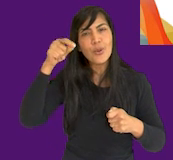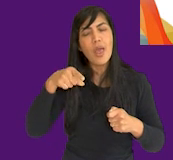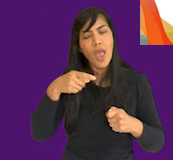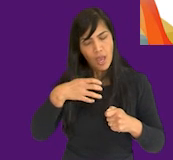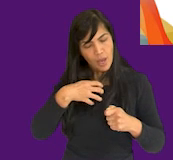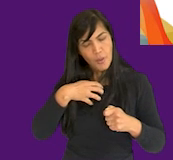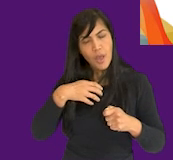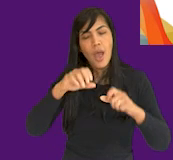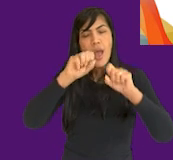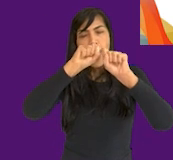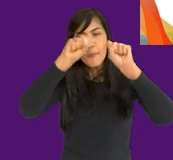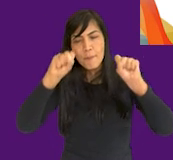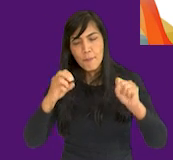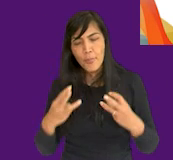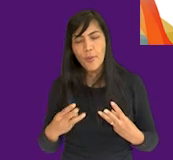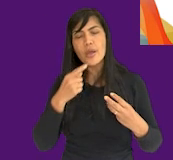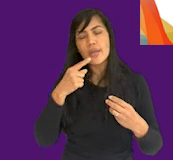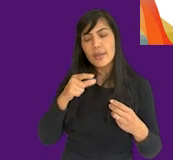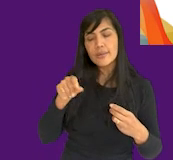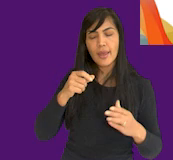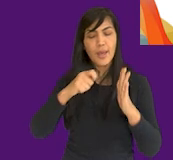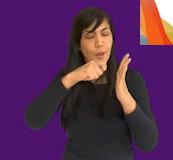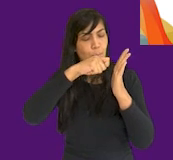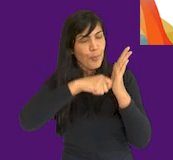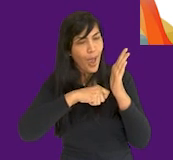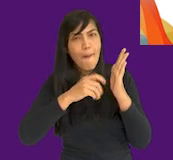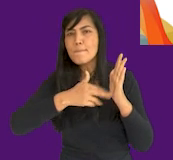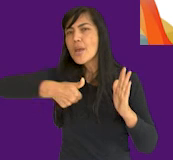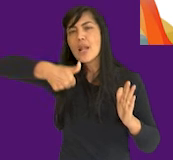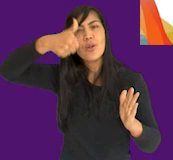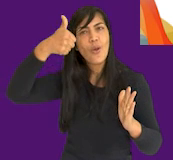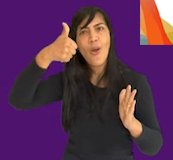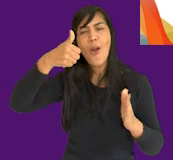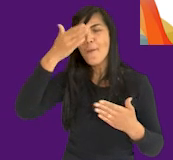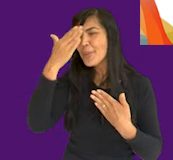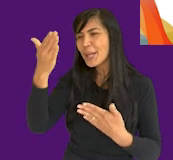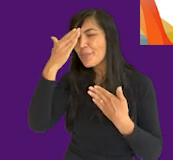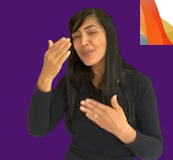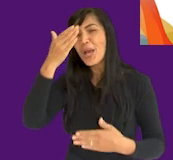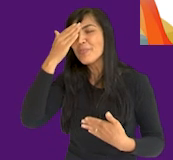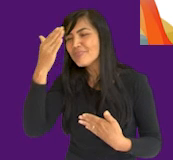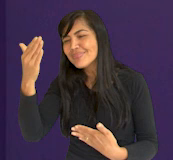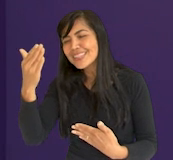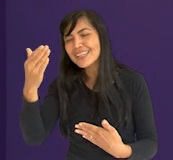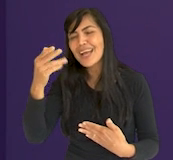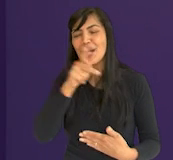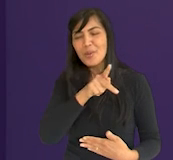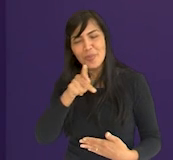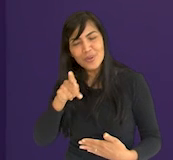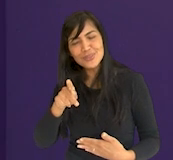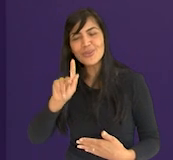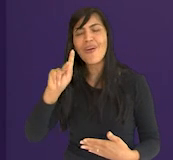você precisa utilizar esse é o sistema ecossistema e trazer os melhores parceiros boa sorte para vocês obrigado